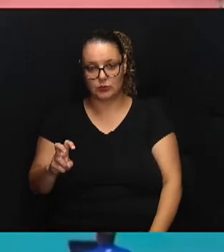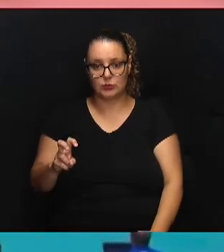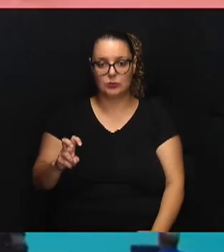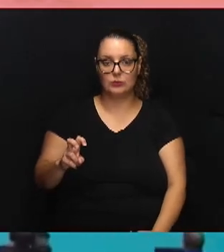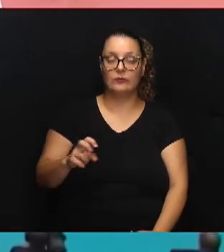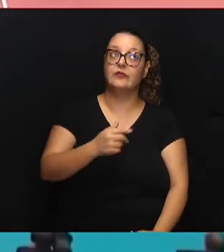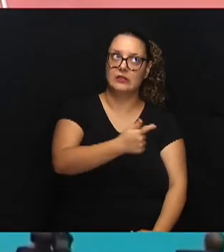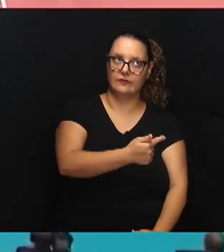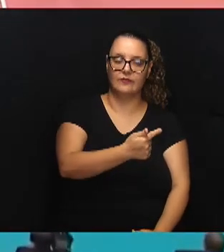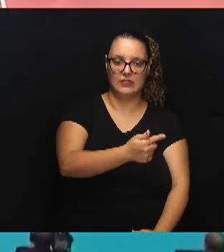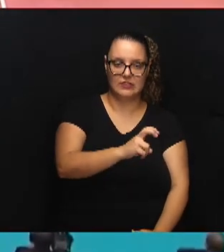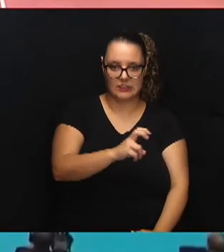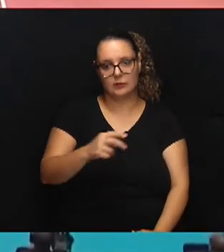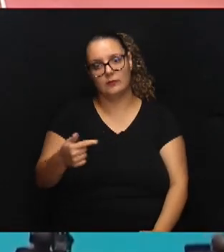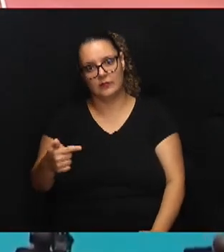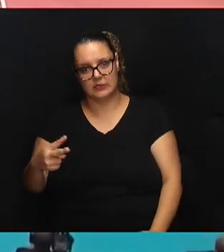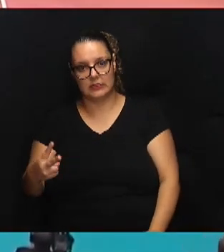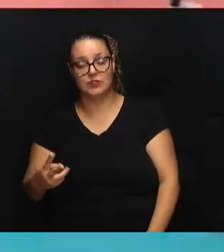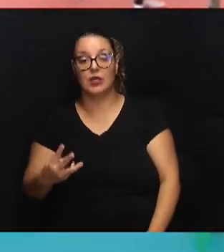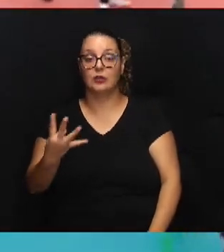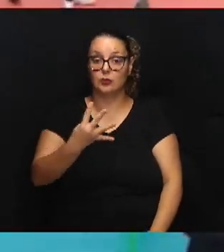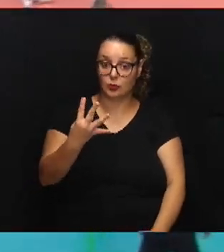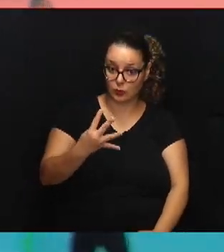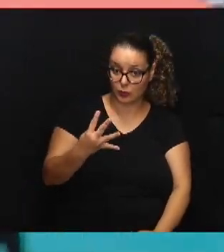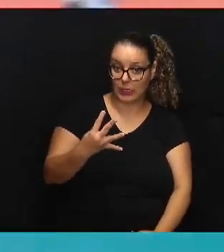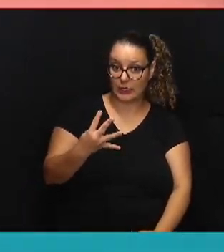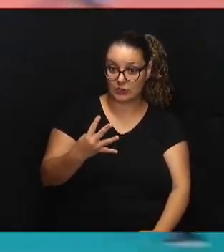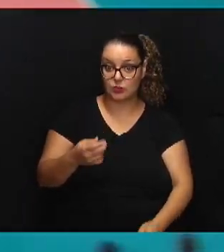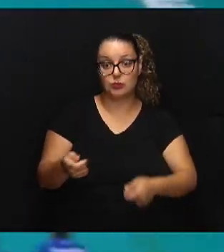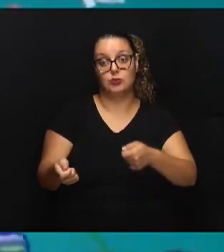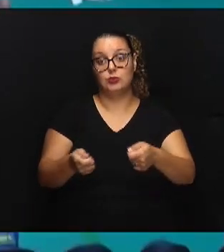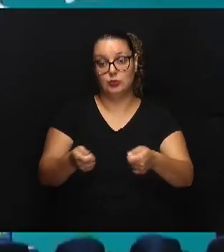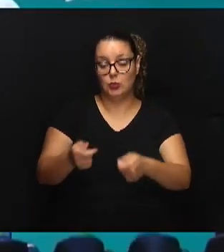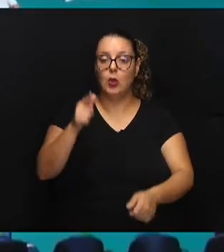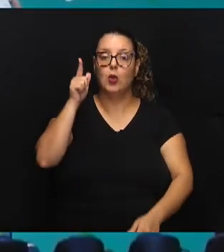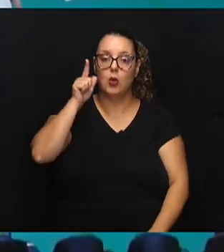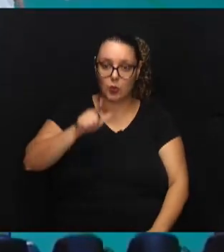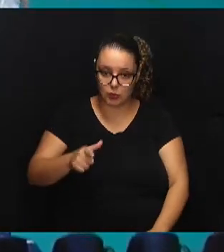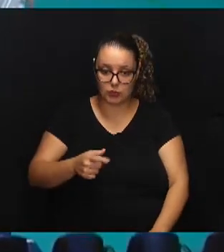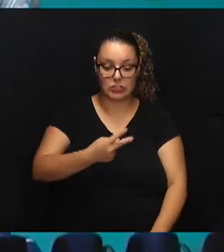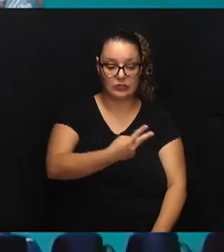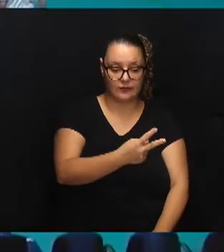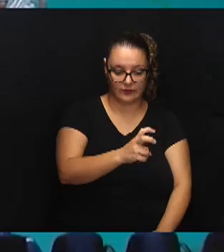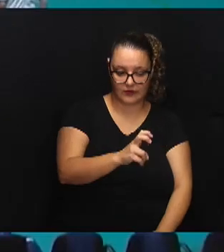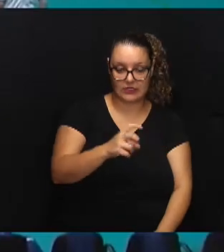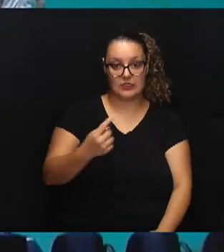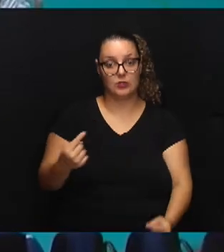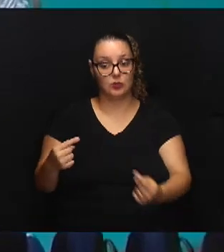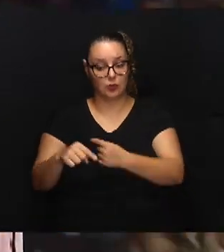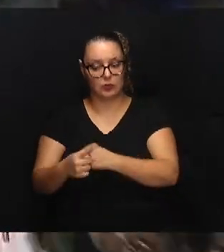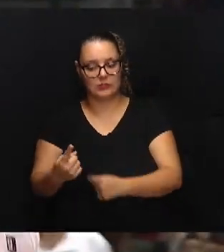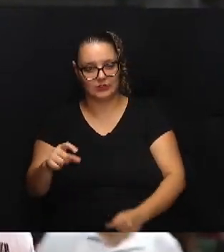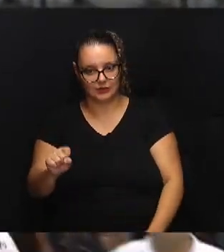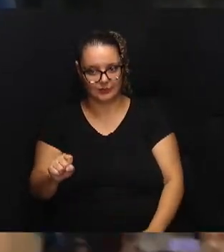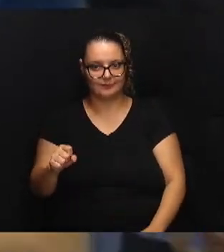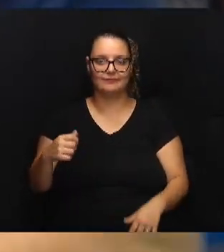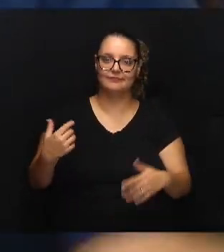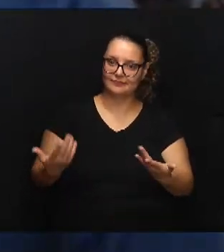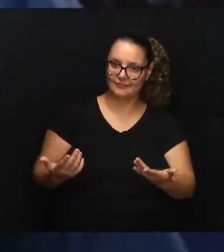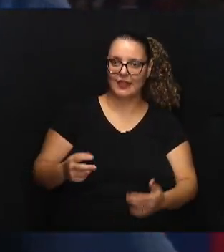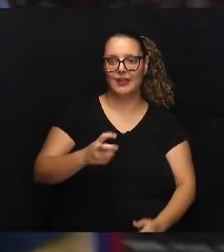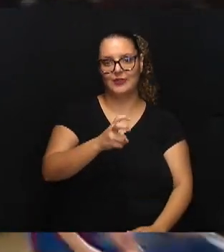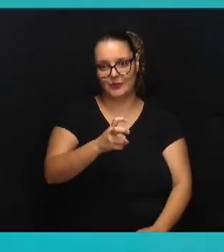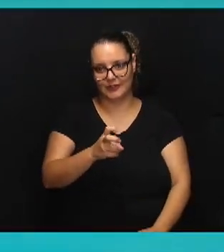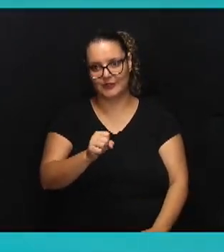no quarto set, os campineiros tomaram as rédeas, conseguiram fazer 25-18. E aí, no quinto e